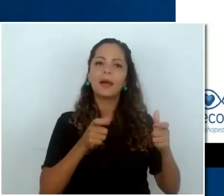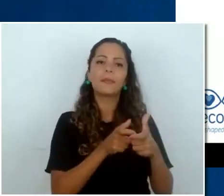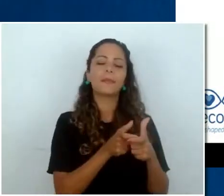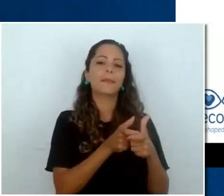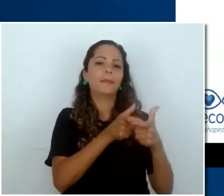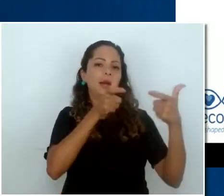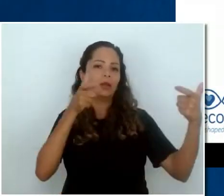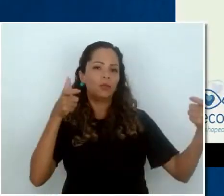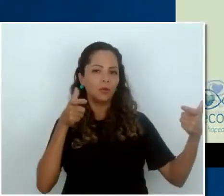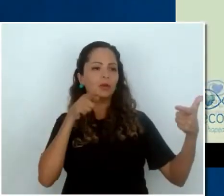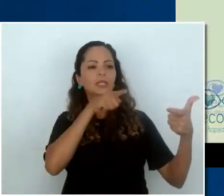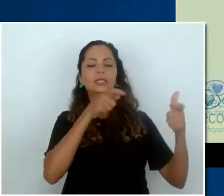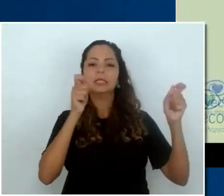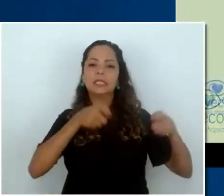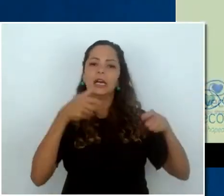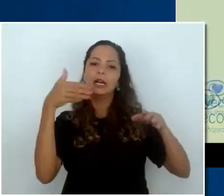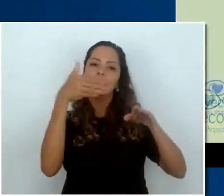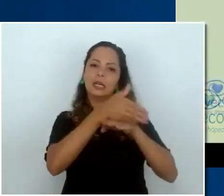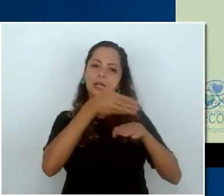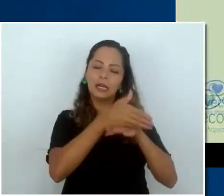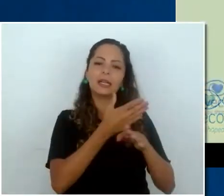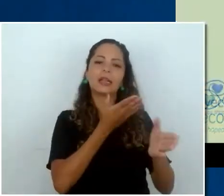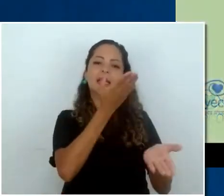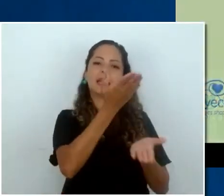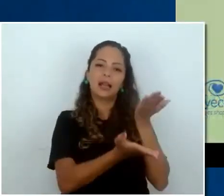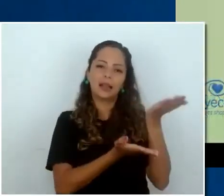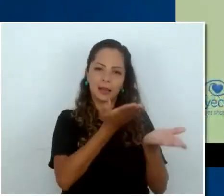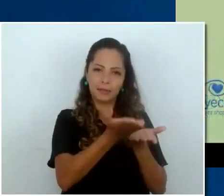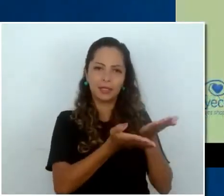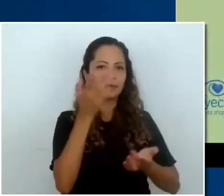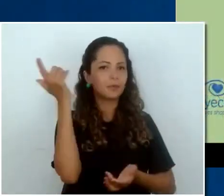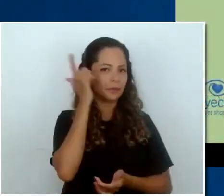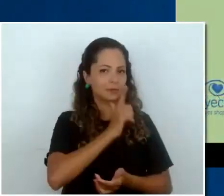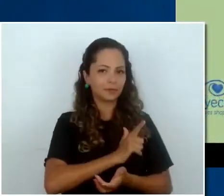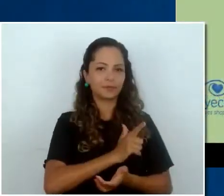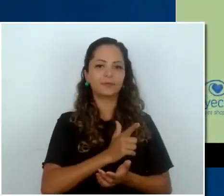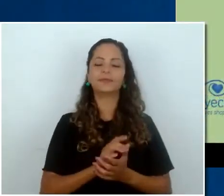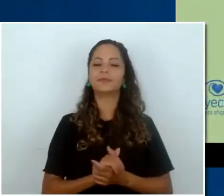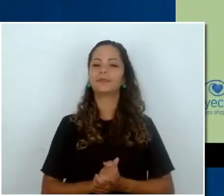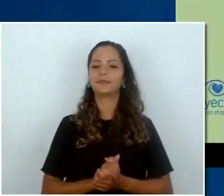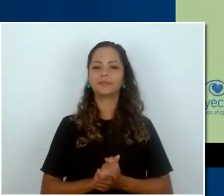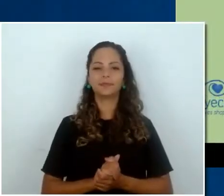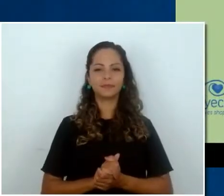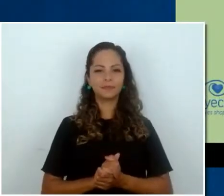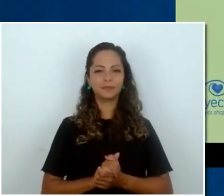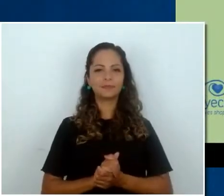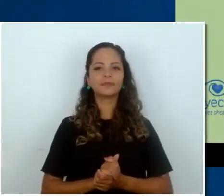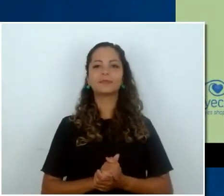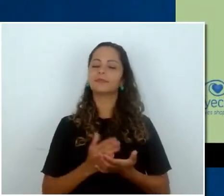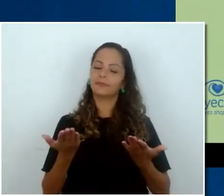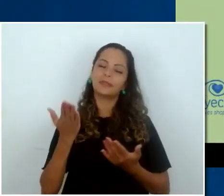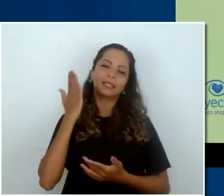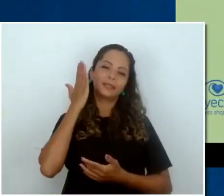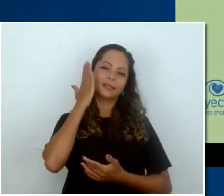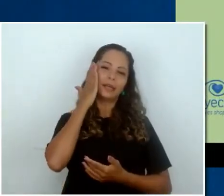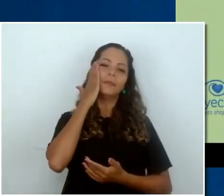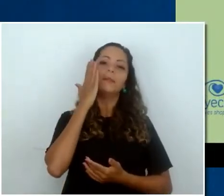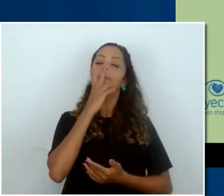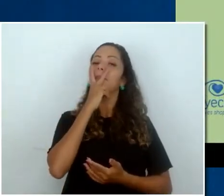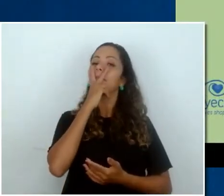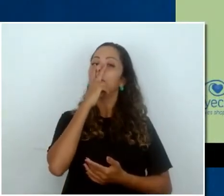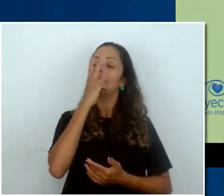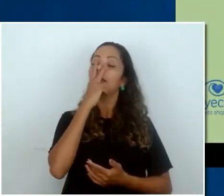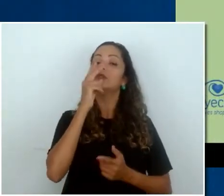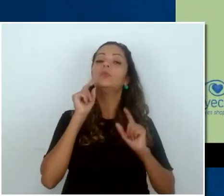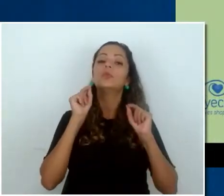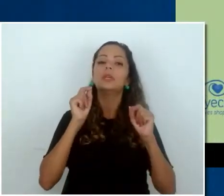privilegiadas. Bom, mas tudo isso levou à ideia, né, de que, quem sabe, nós temos uma epidemia de autismo, ou seja, o que será que está acontecendo? Né?